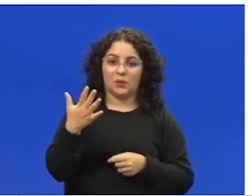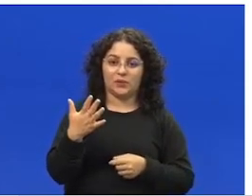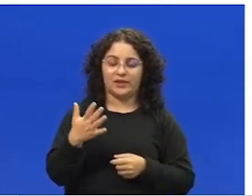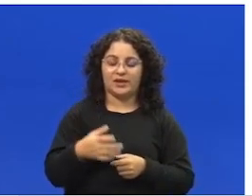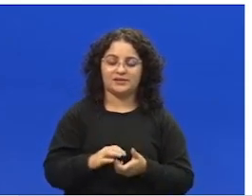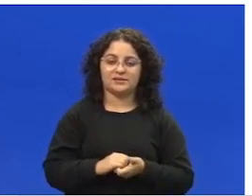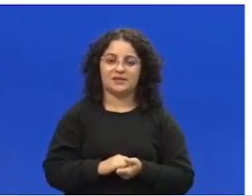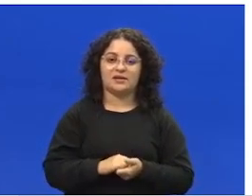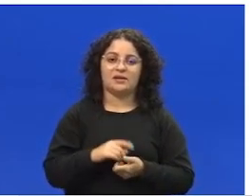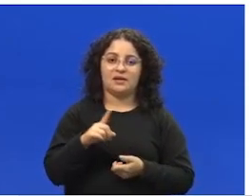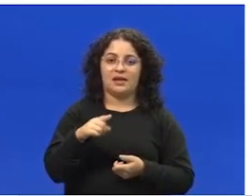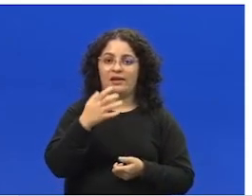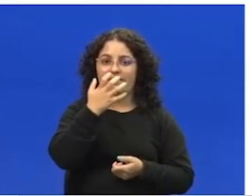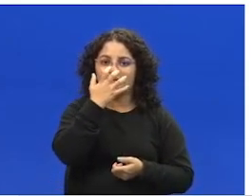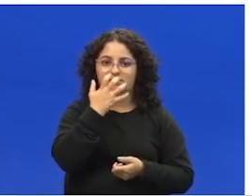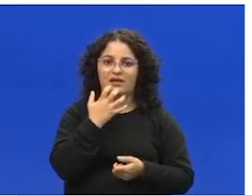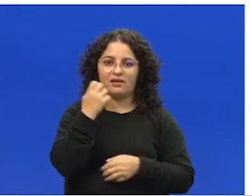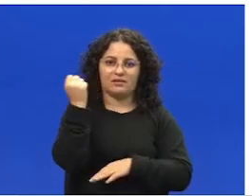uma lesão muito, muito séria.